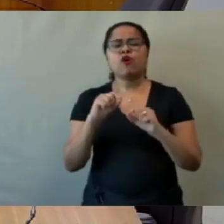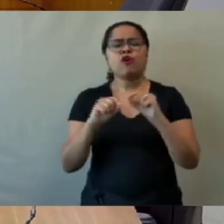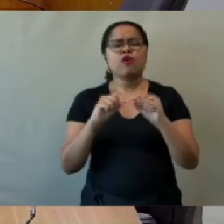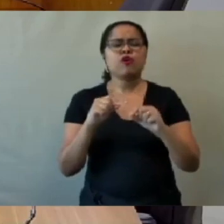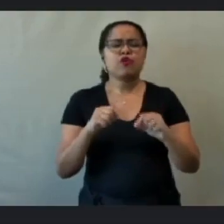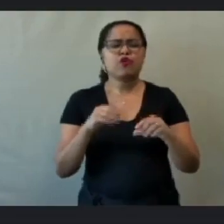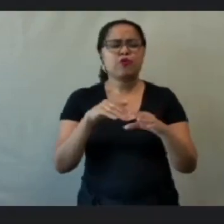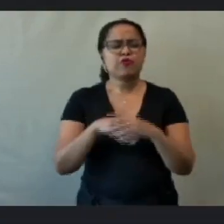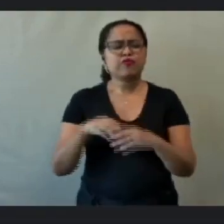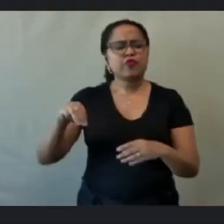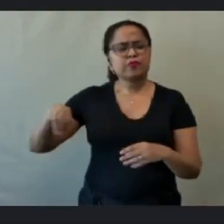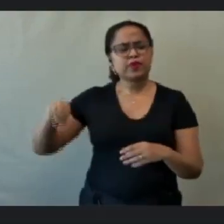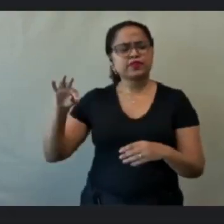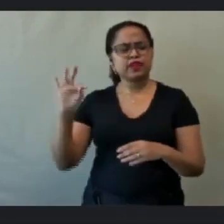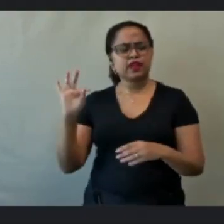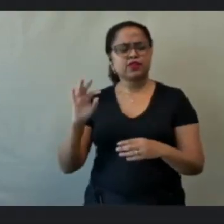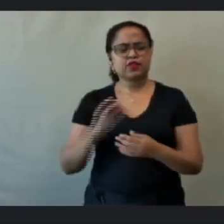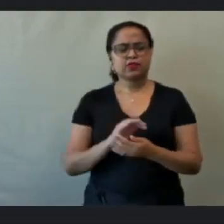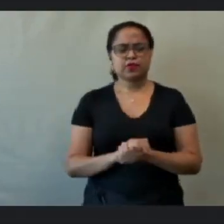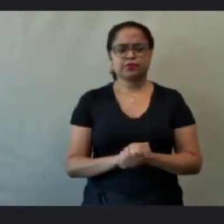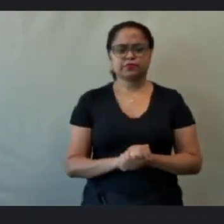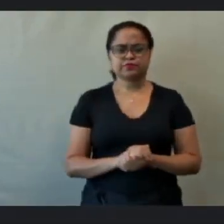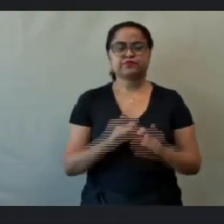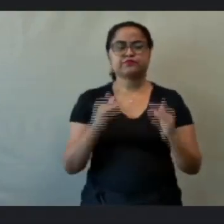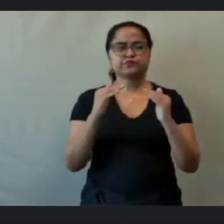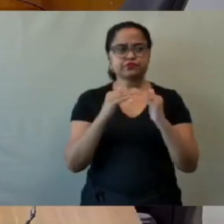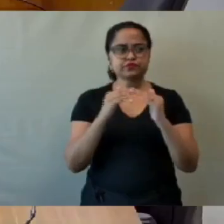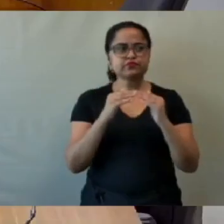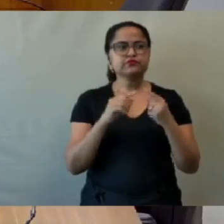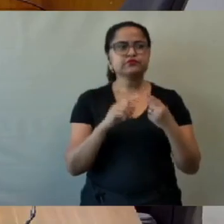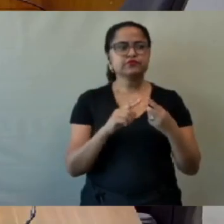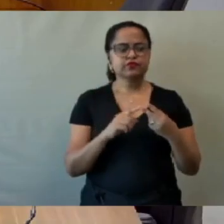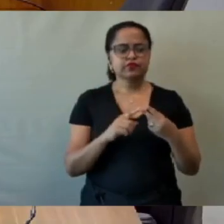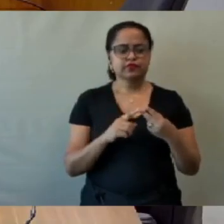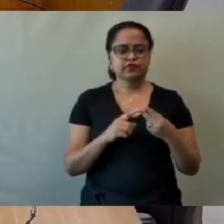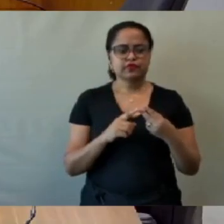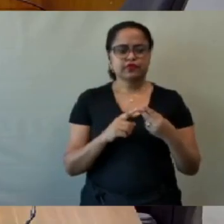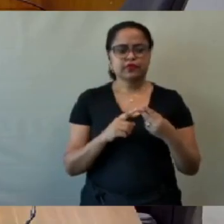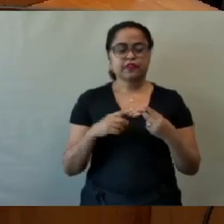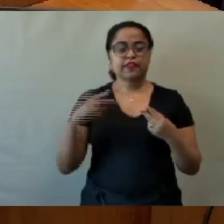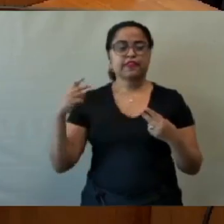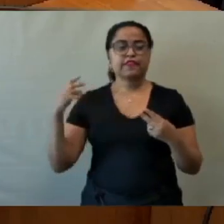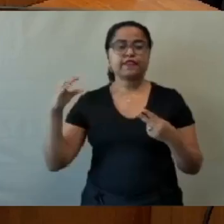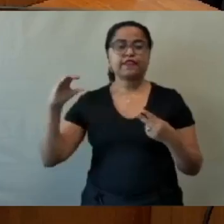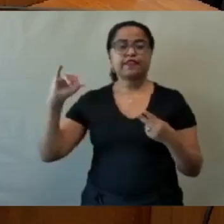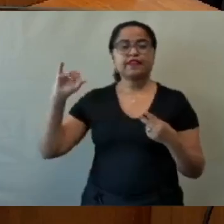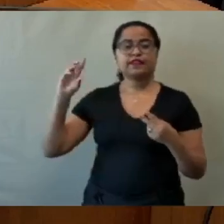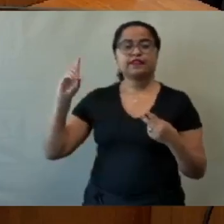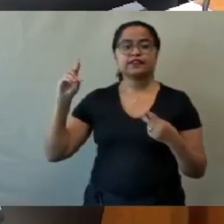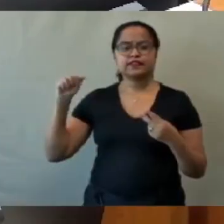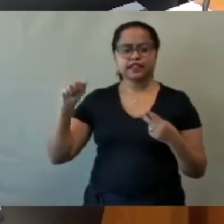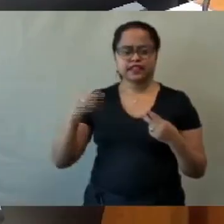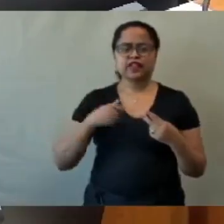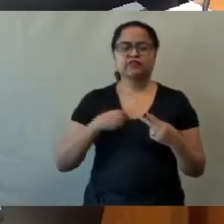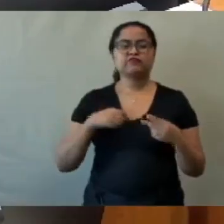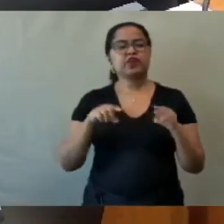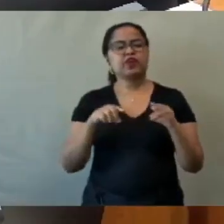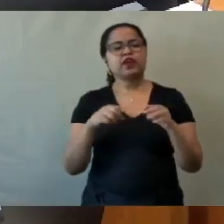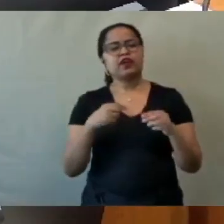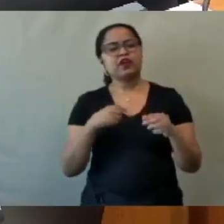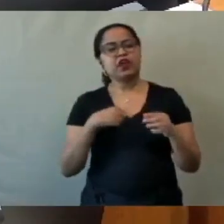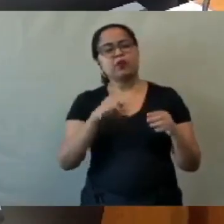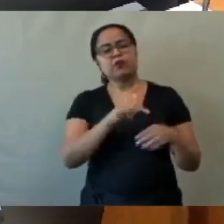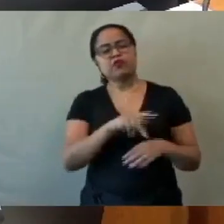vereadora Marcela Trópia? De acordo. Como vota a vereadora Cida Falabella? De acordo. E eu,